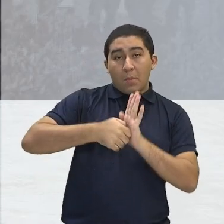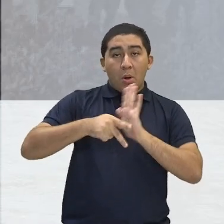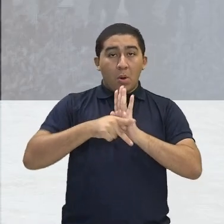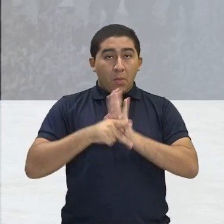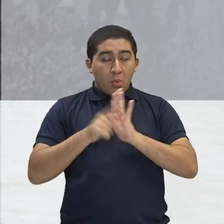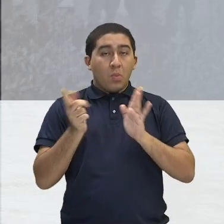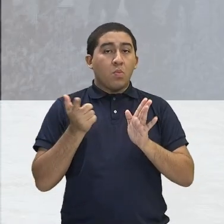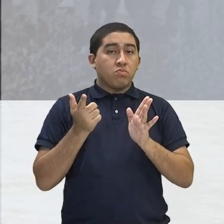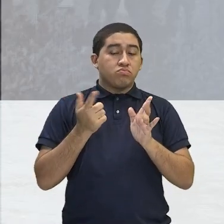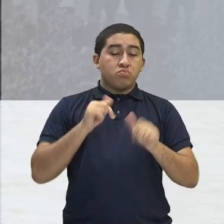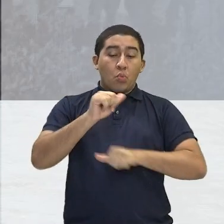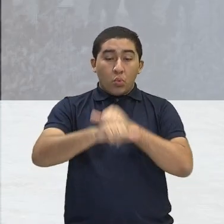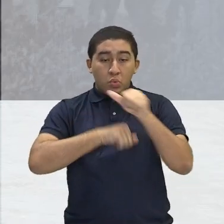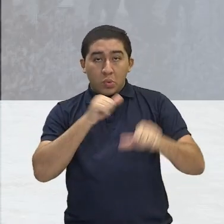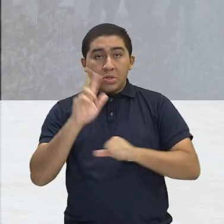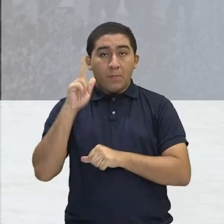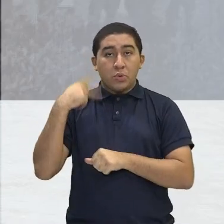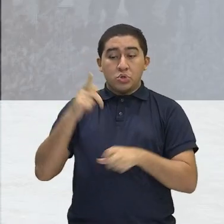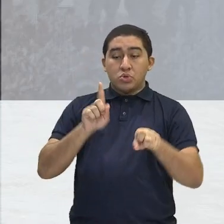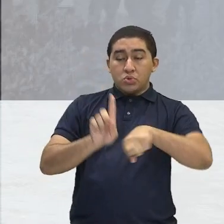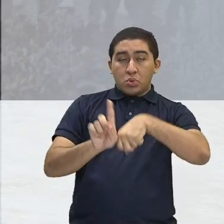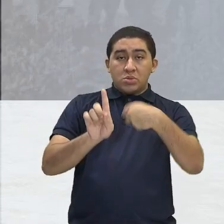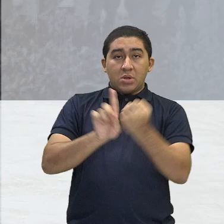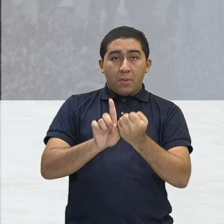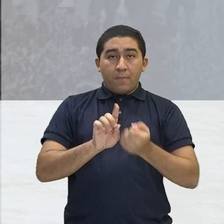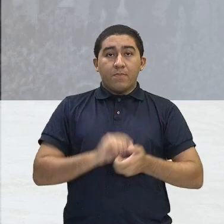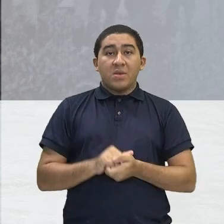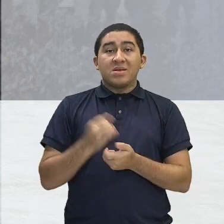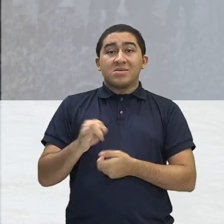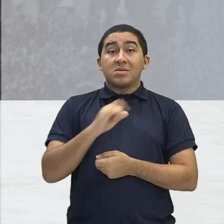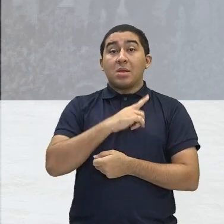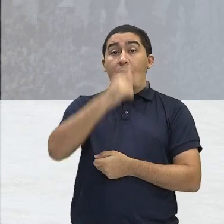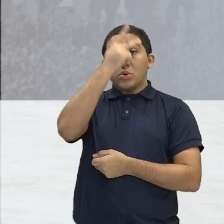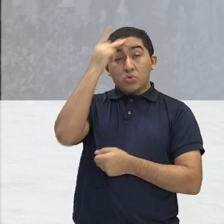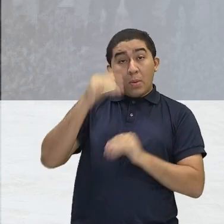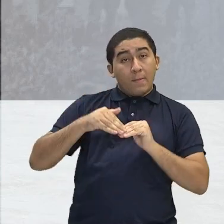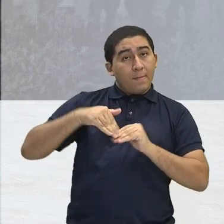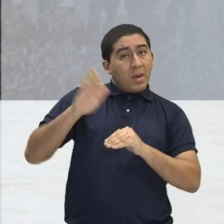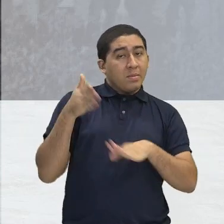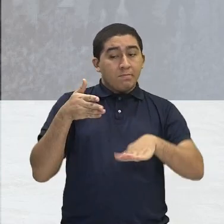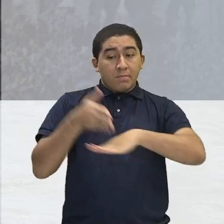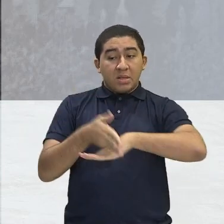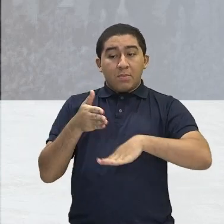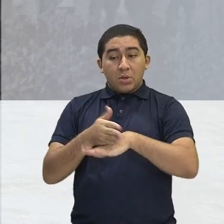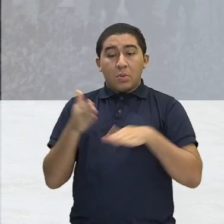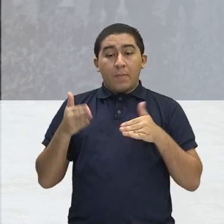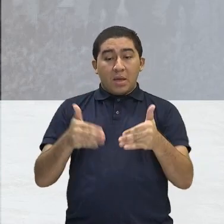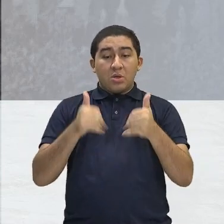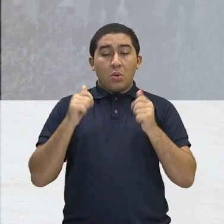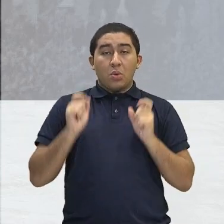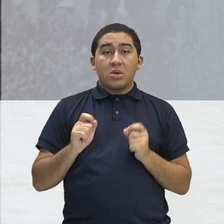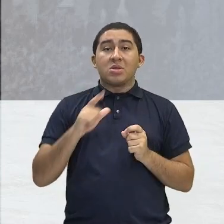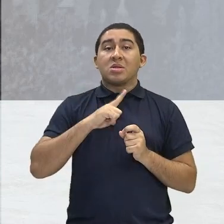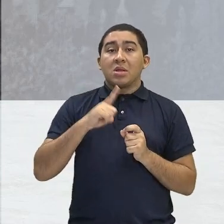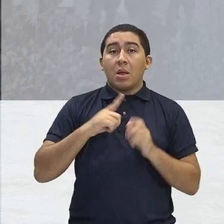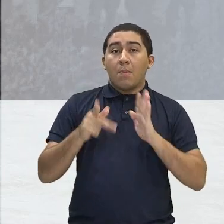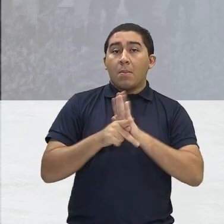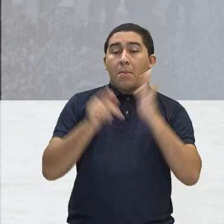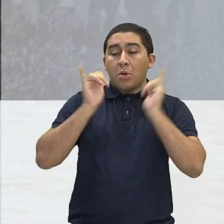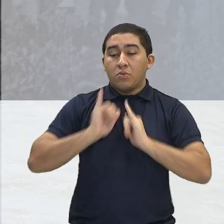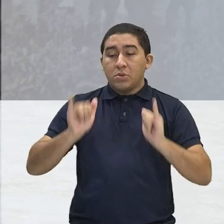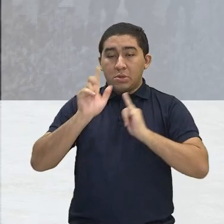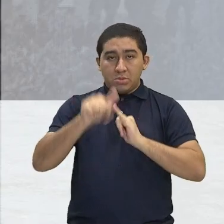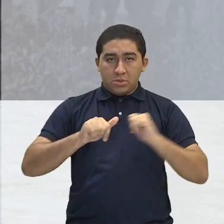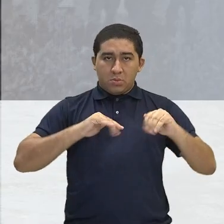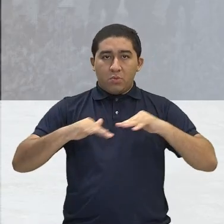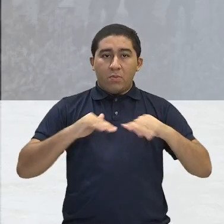sociais. Então, quanto mais pessoas estivessem no corpo da Coluna Prestes, melhor seria a visibilidade deste